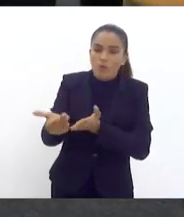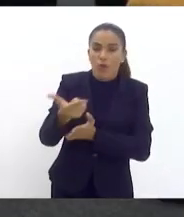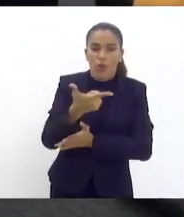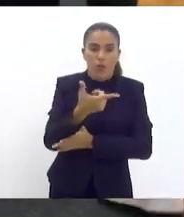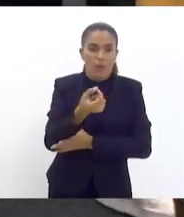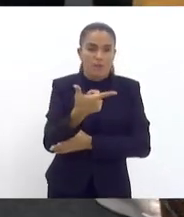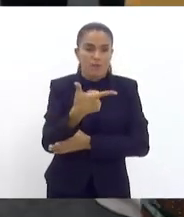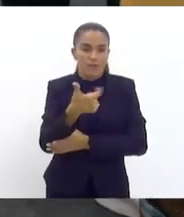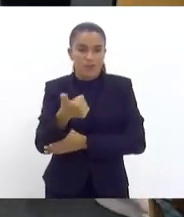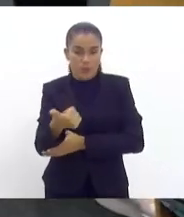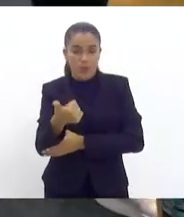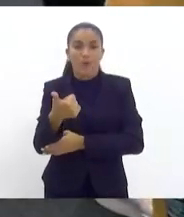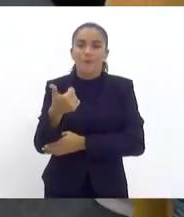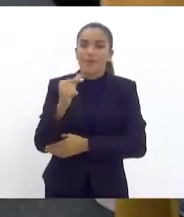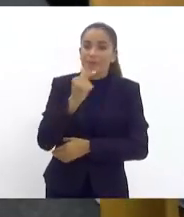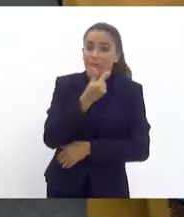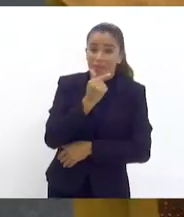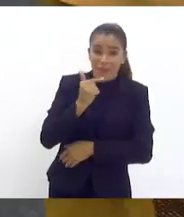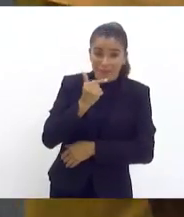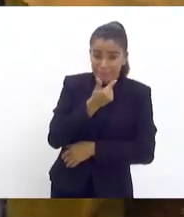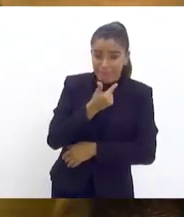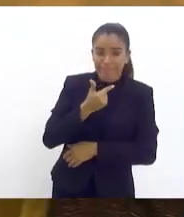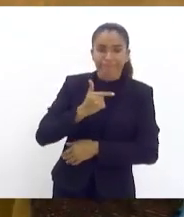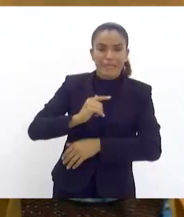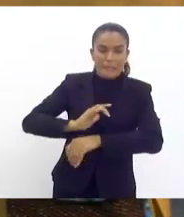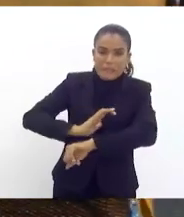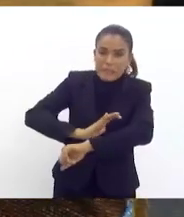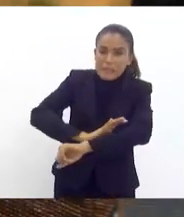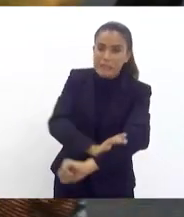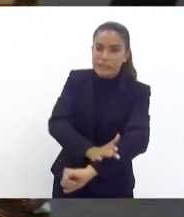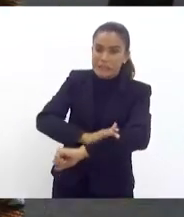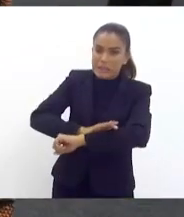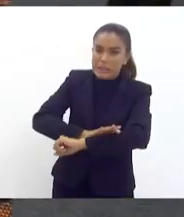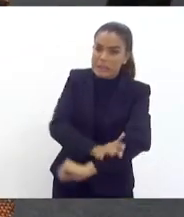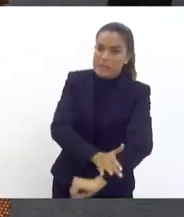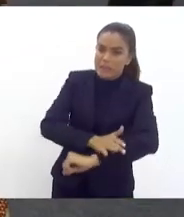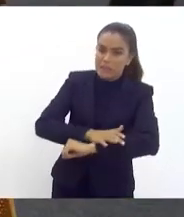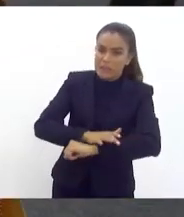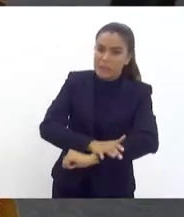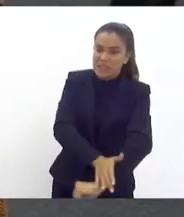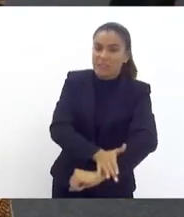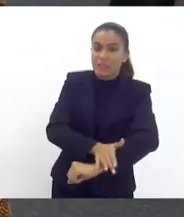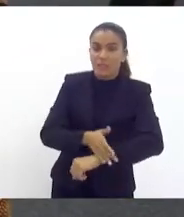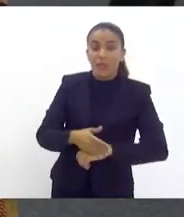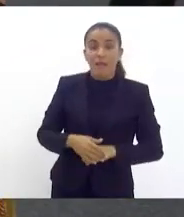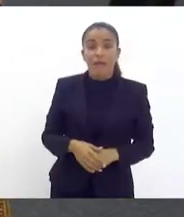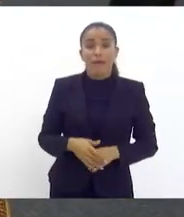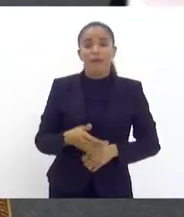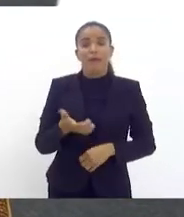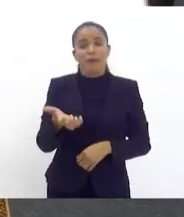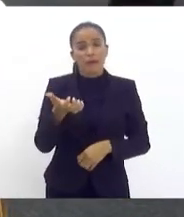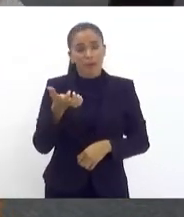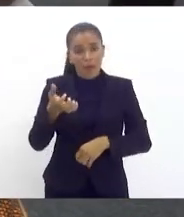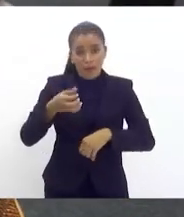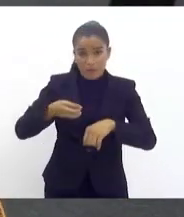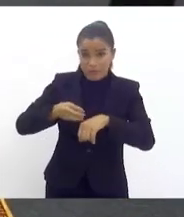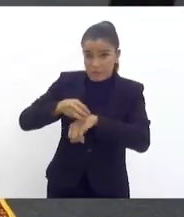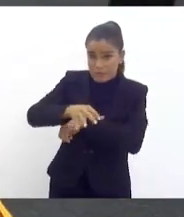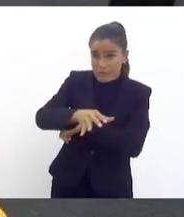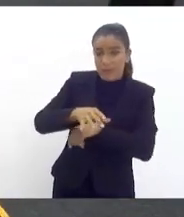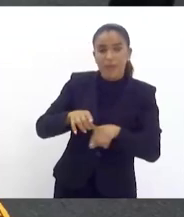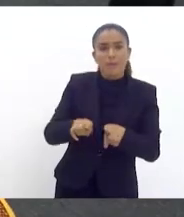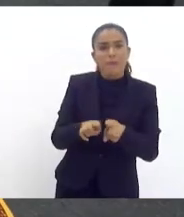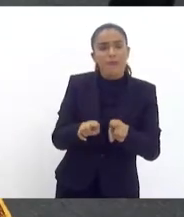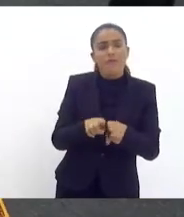sendo vítima de mais de uma dezena de atos racistas. E quero dizer que foi